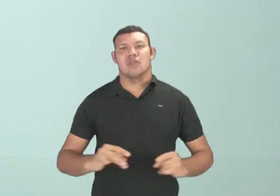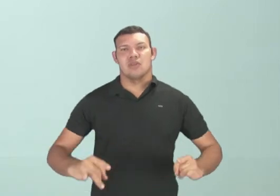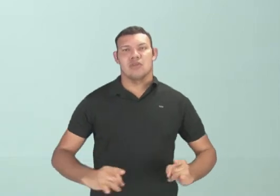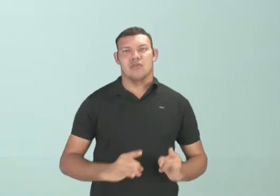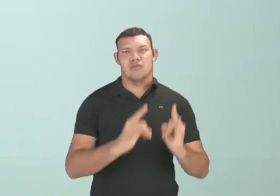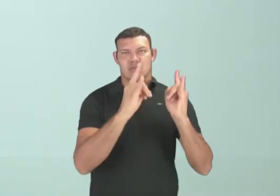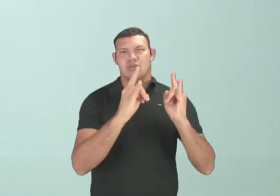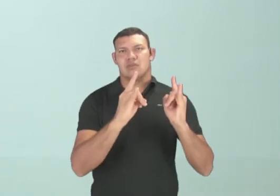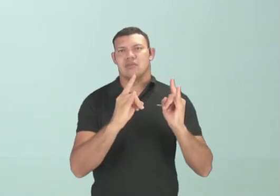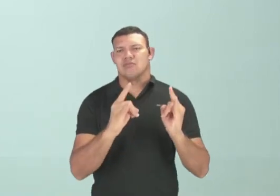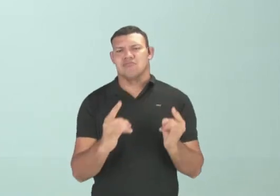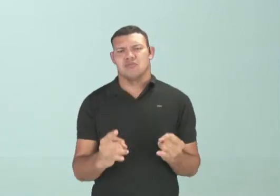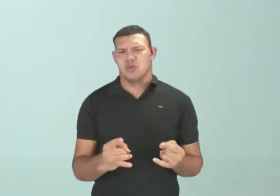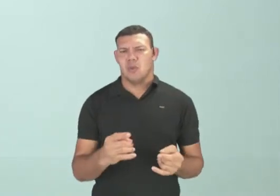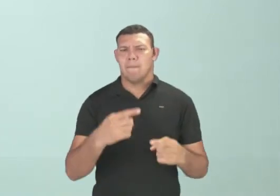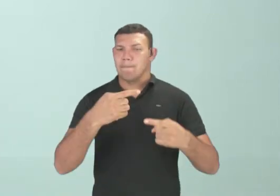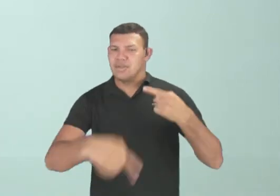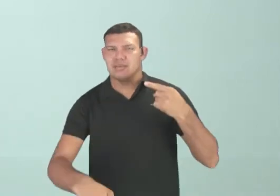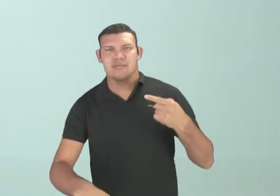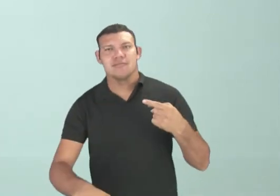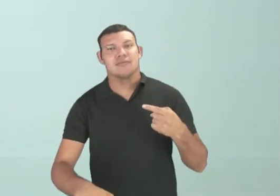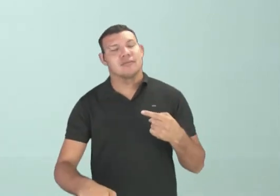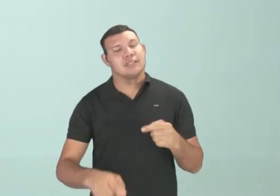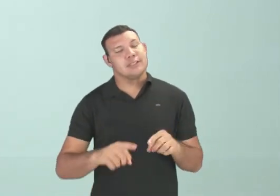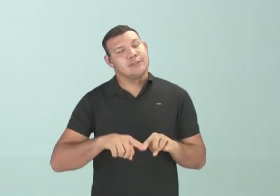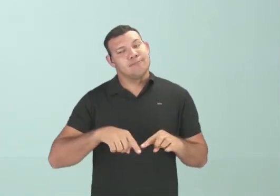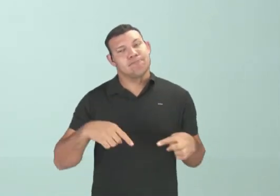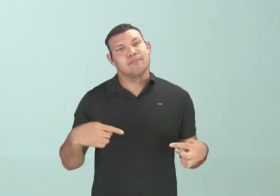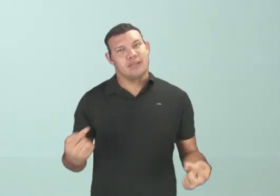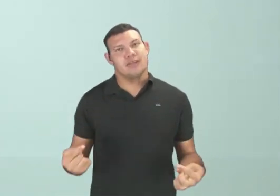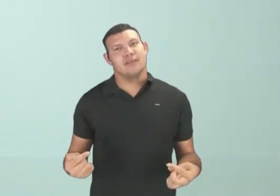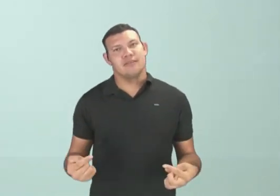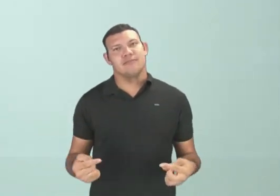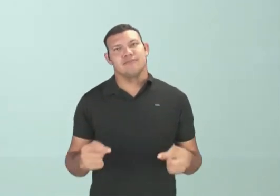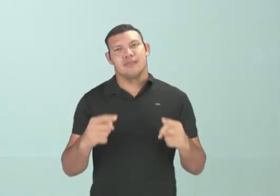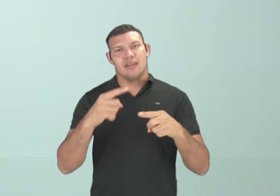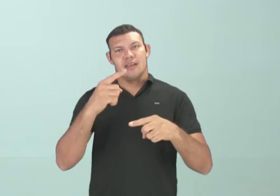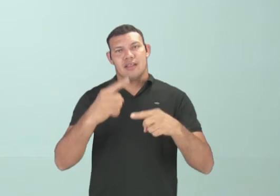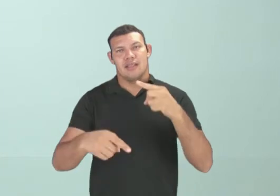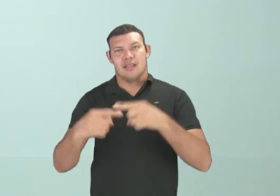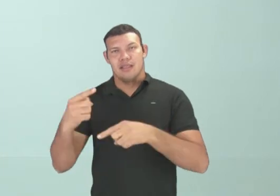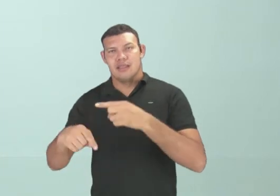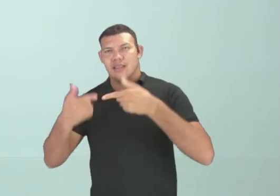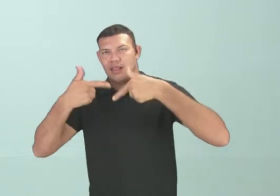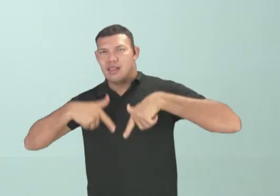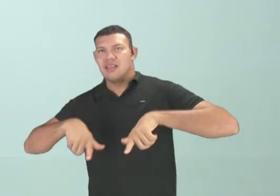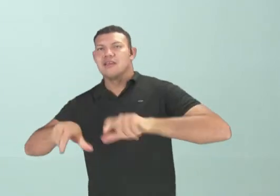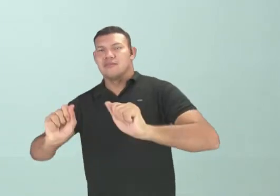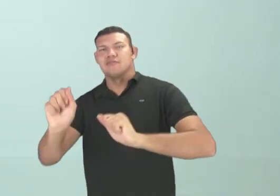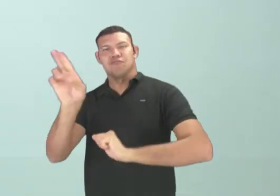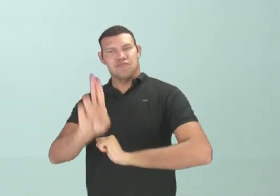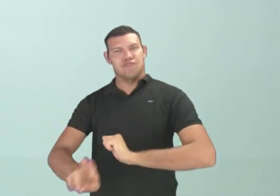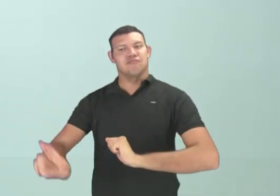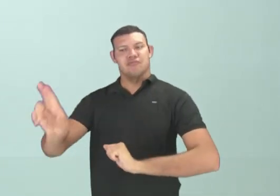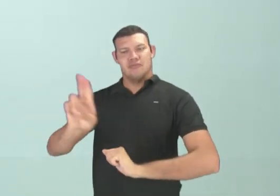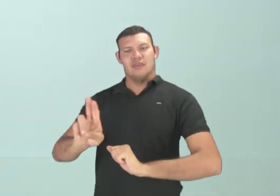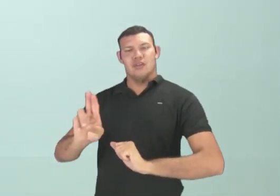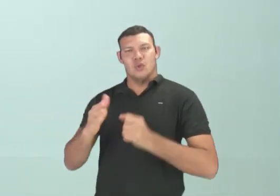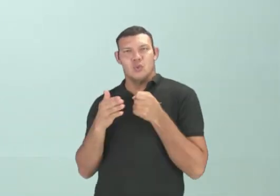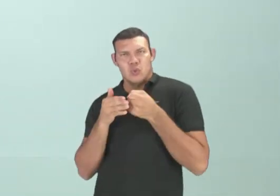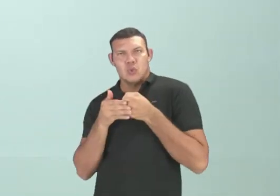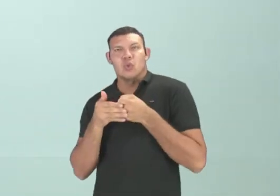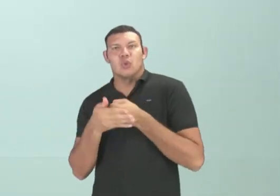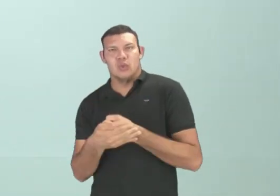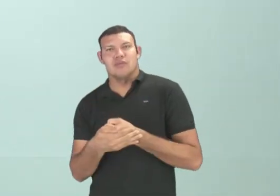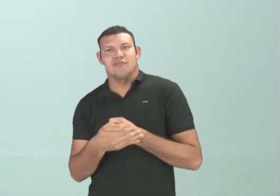né, cortavam, não deixavam. Mas, como eu disse, as figuras de linguagem eles usavam para meio que